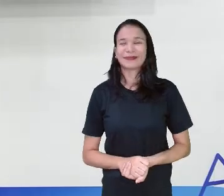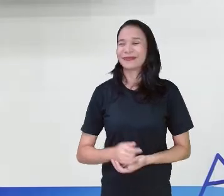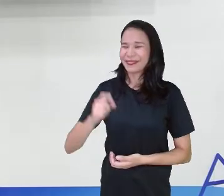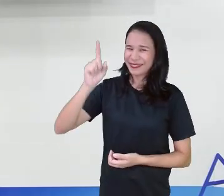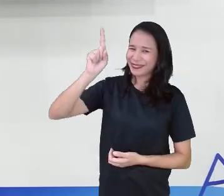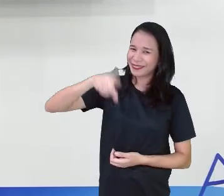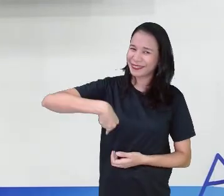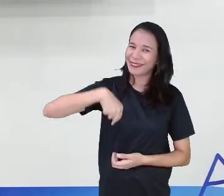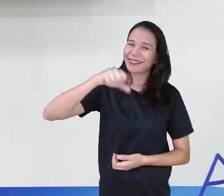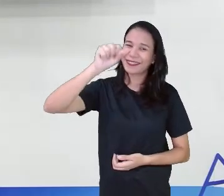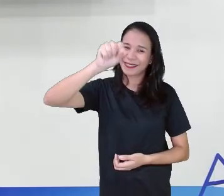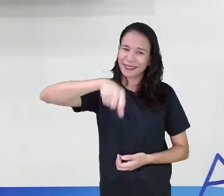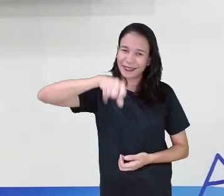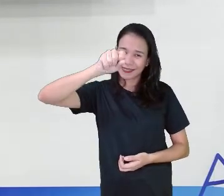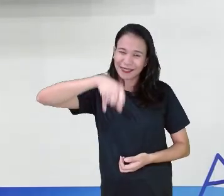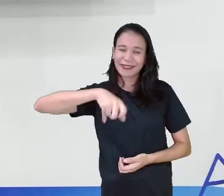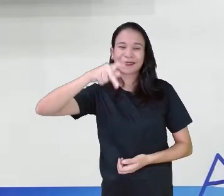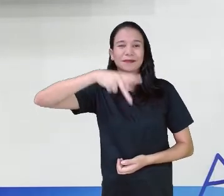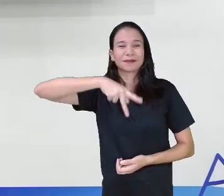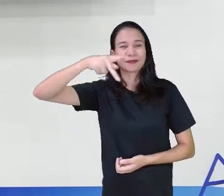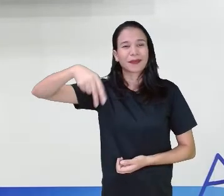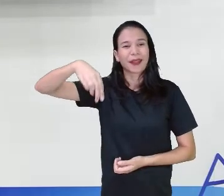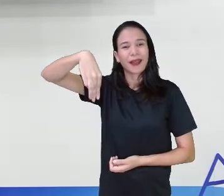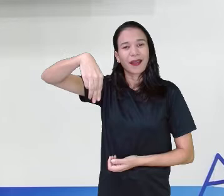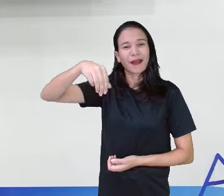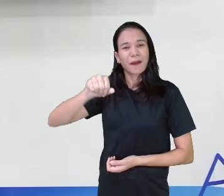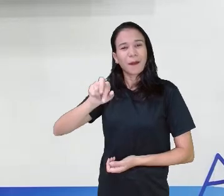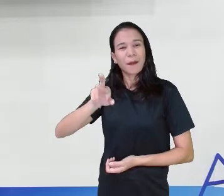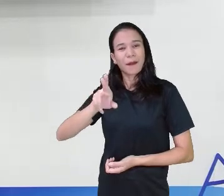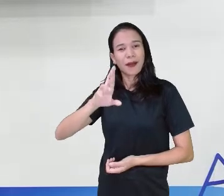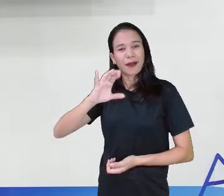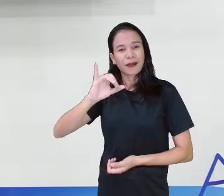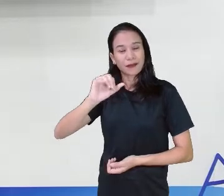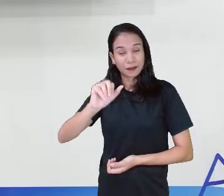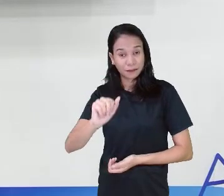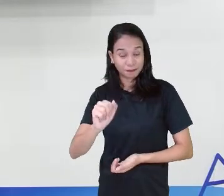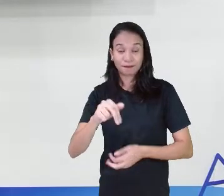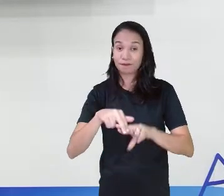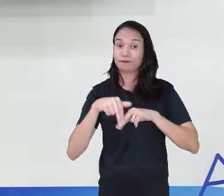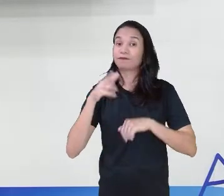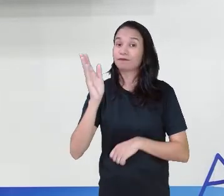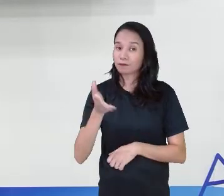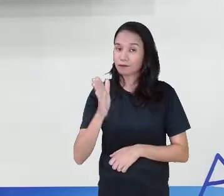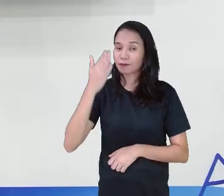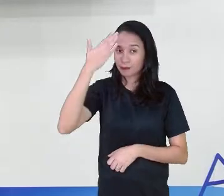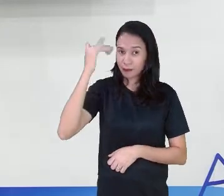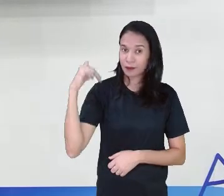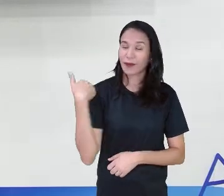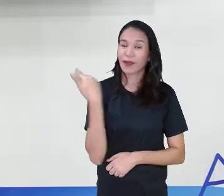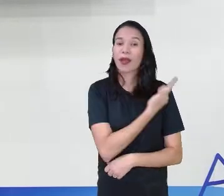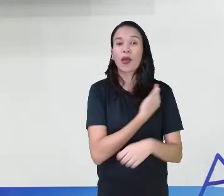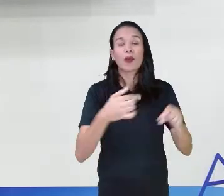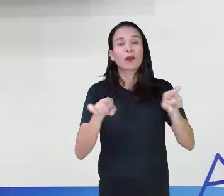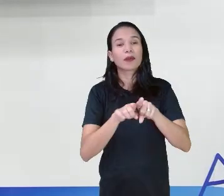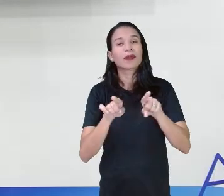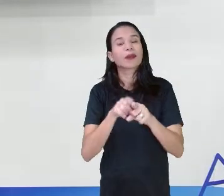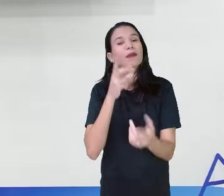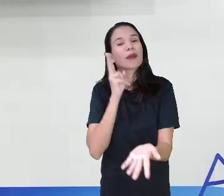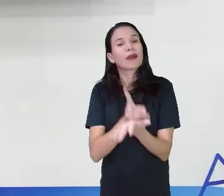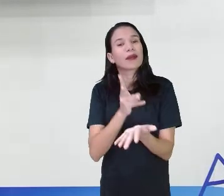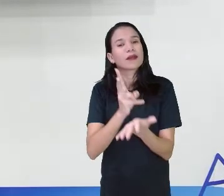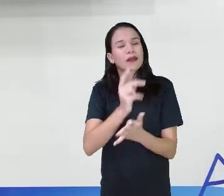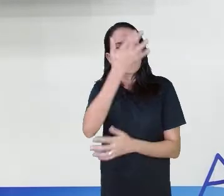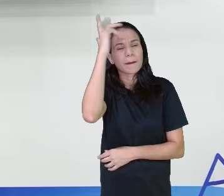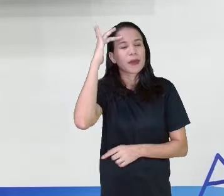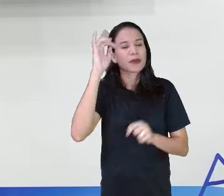isso aí, professora Márcia. E também, gente, vocês já sabem que nós temos aqui sempre